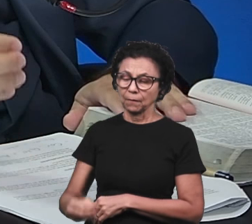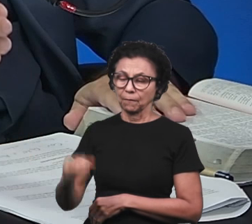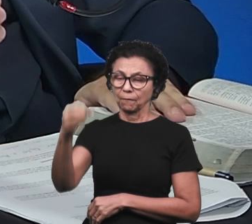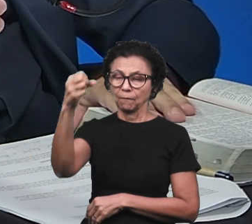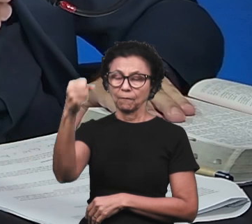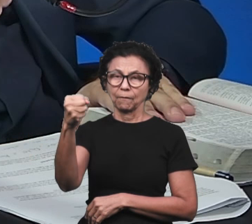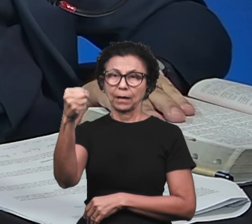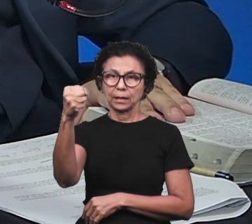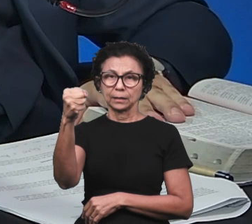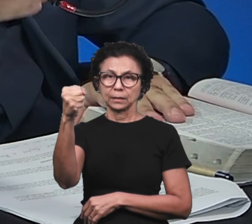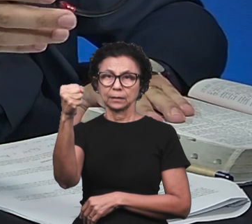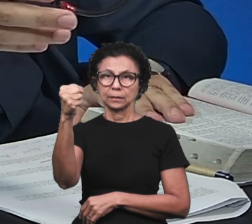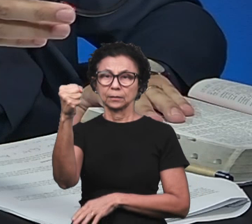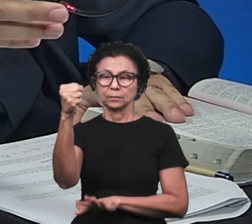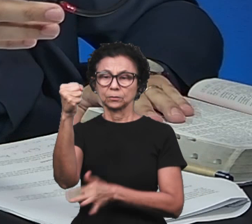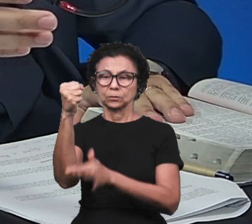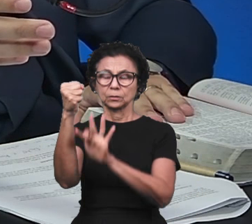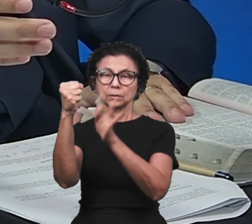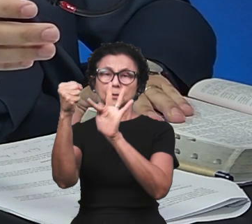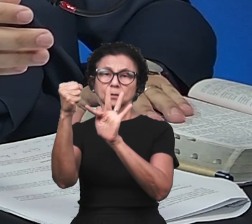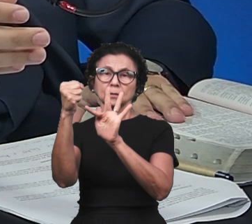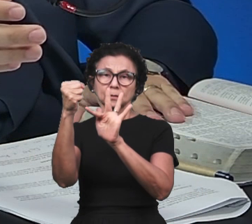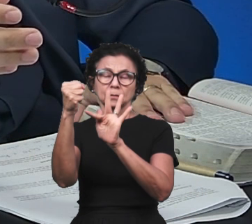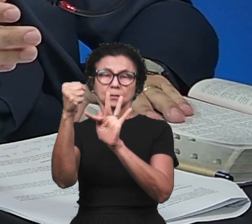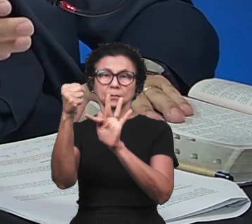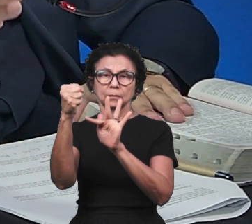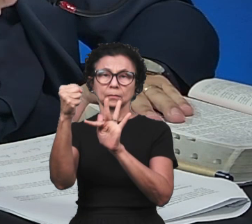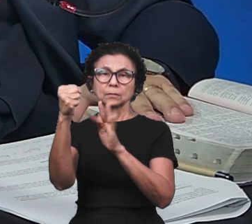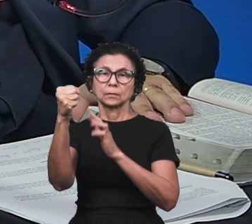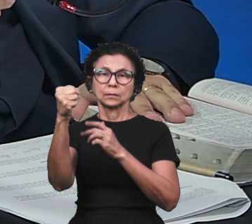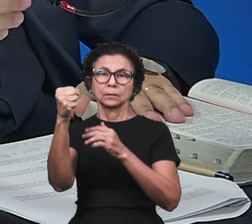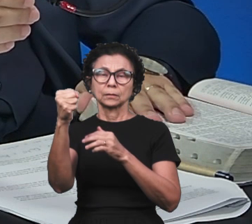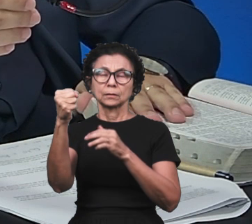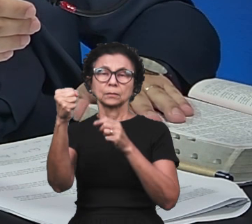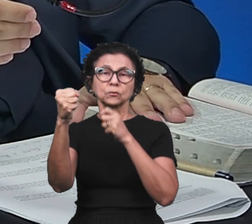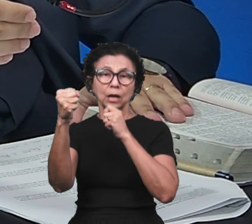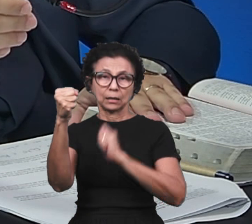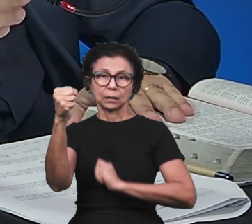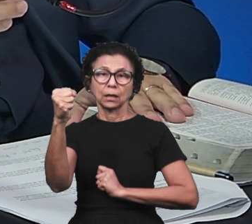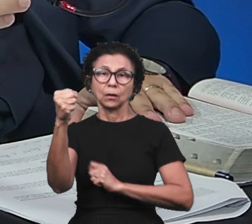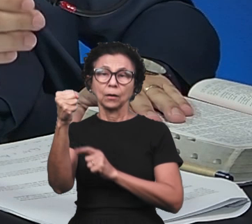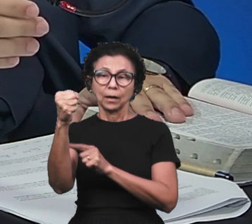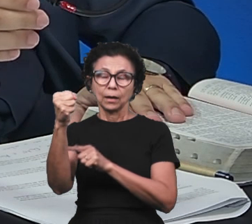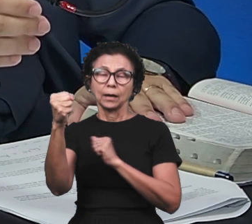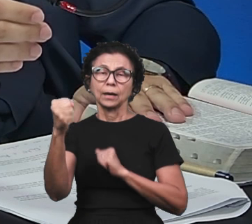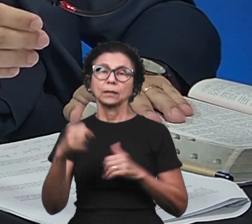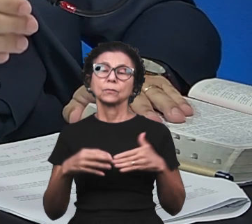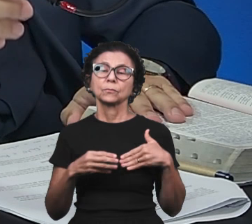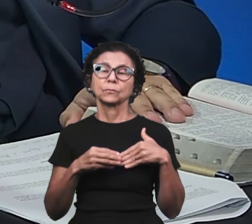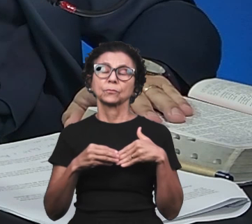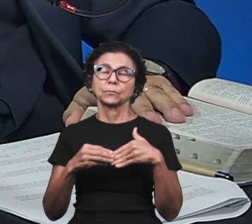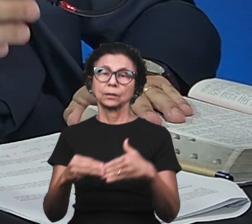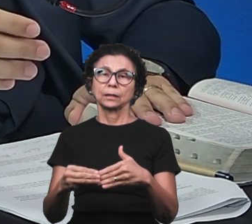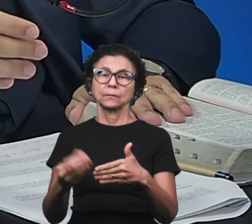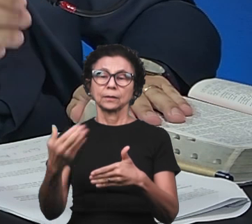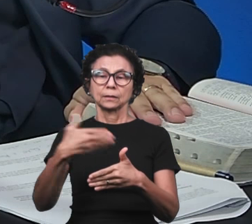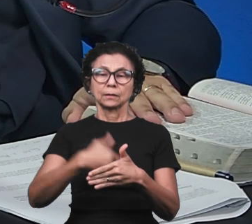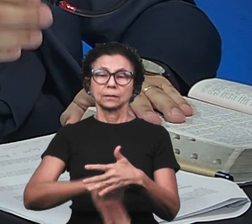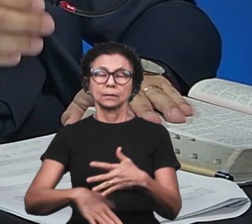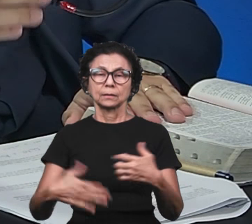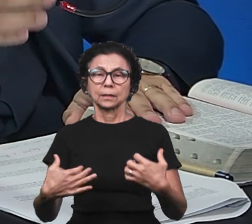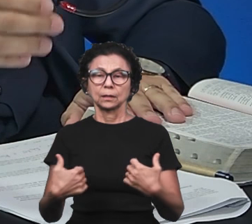ela foi levada para dentro da Arca da Aliança, como um testemunho de que há um Deus que